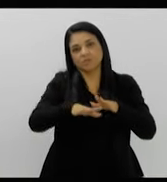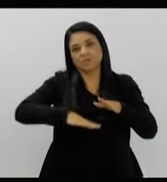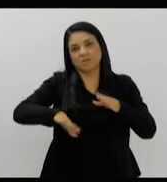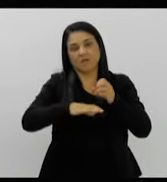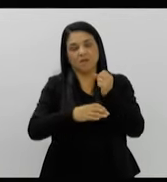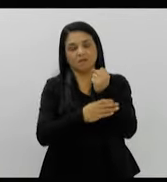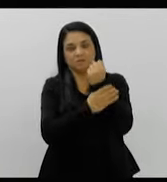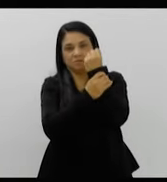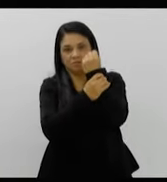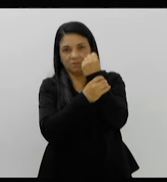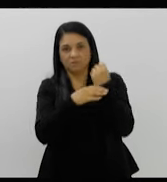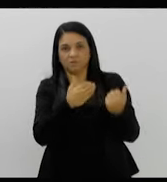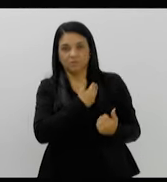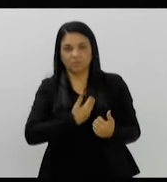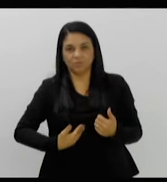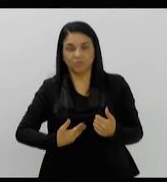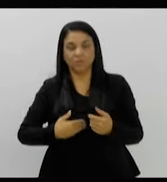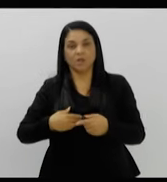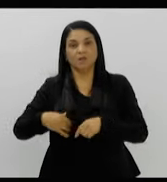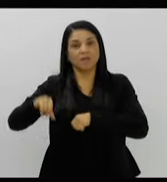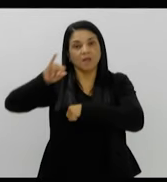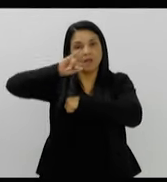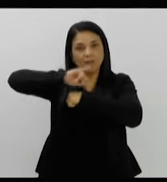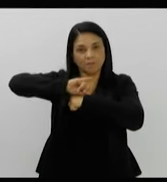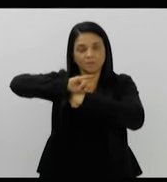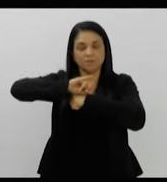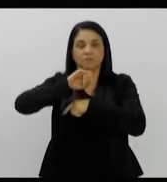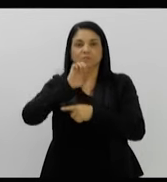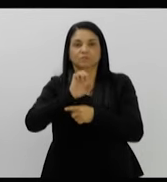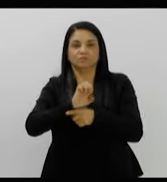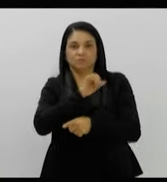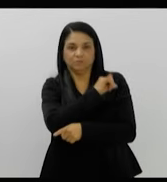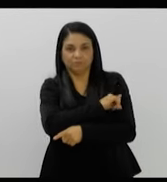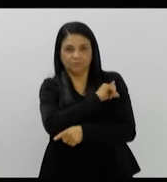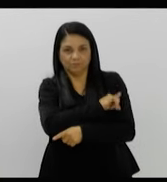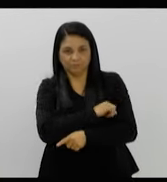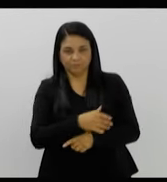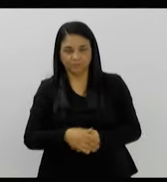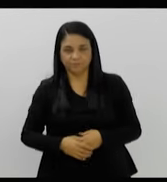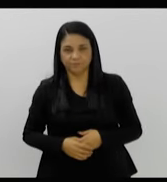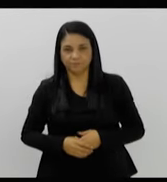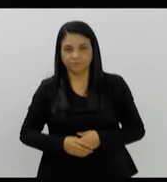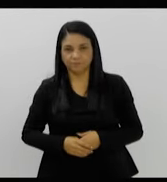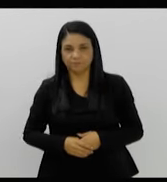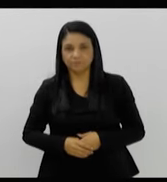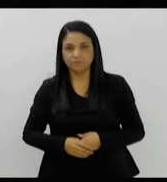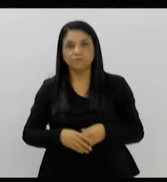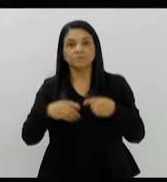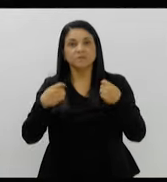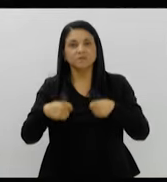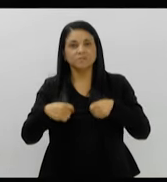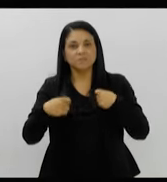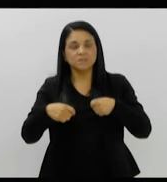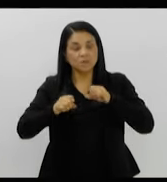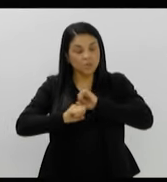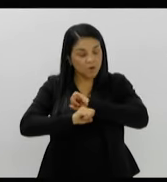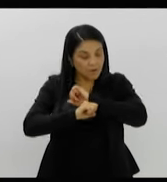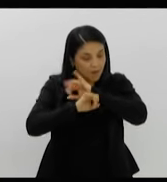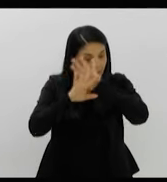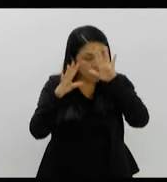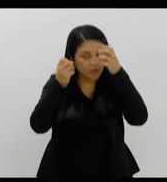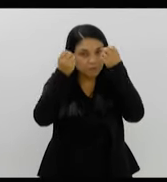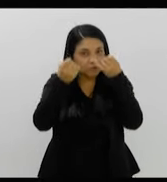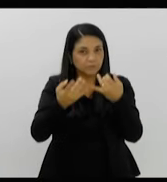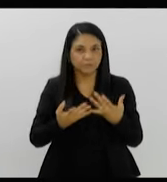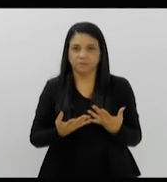do Rio deeiro e na capit do Estado do Rio de Janeiro e nós precisamos deixar isso muito